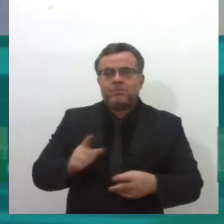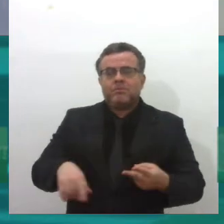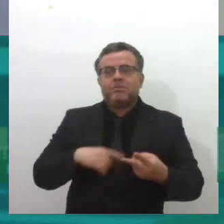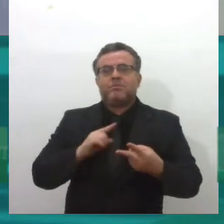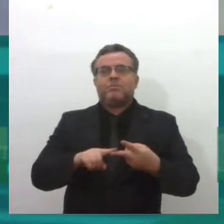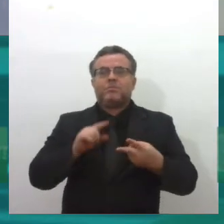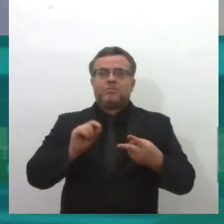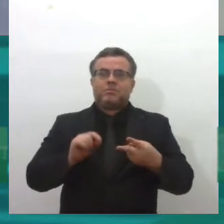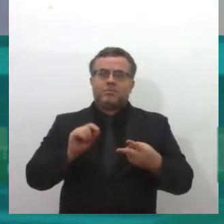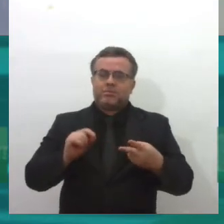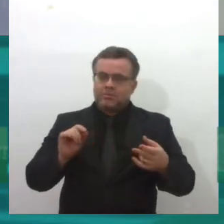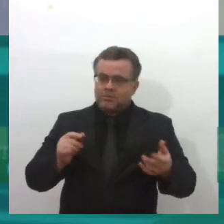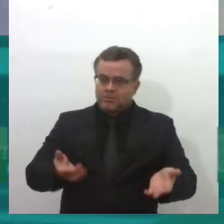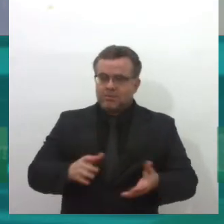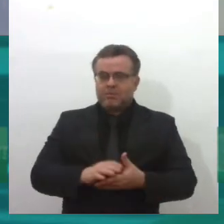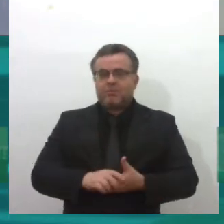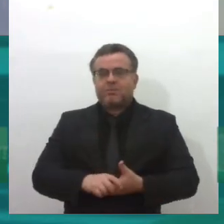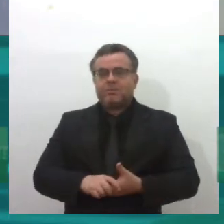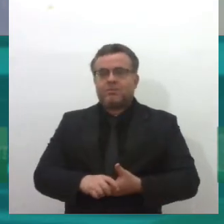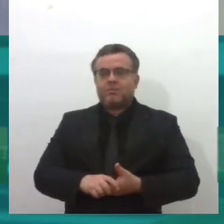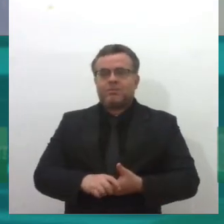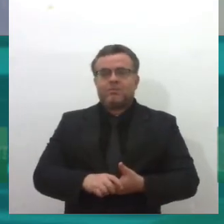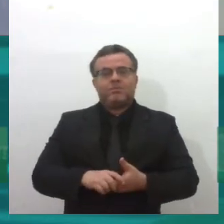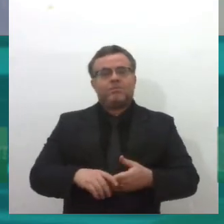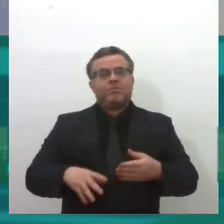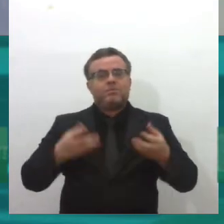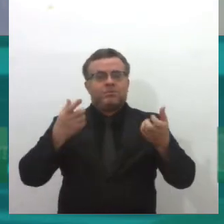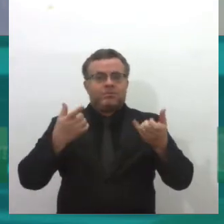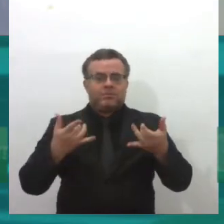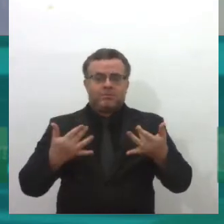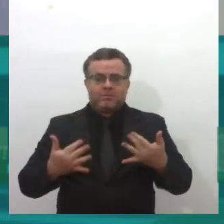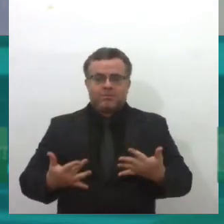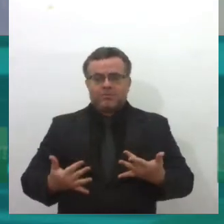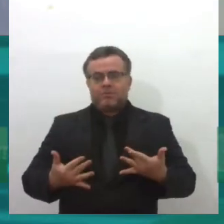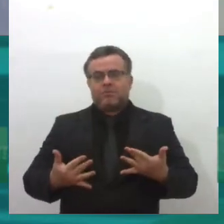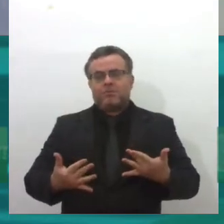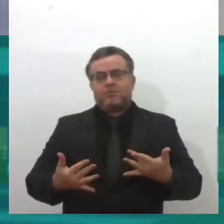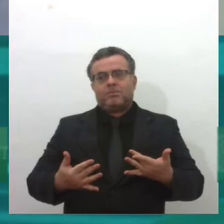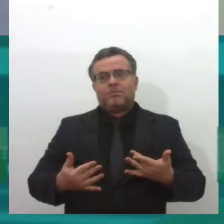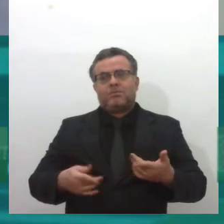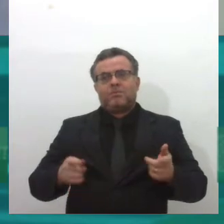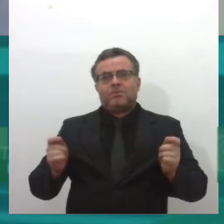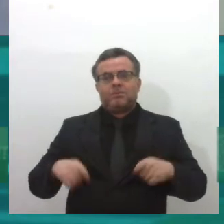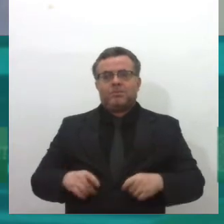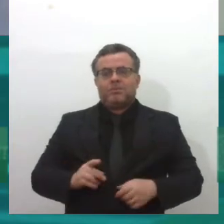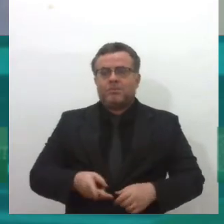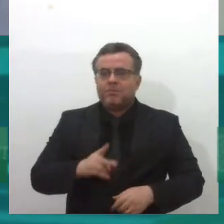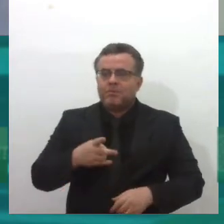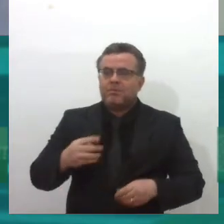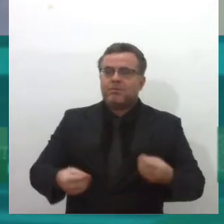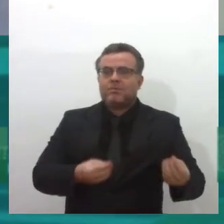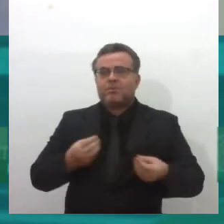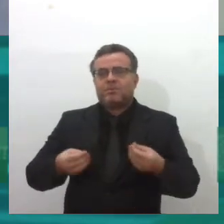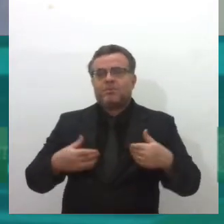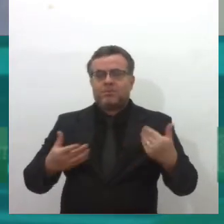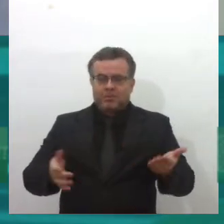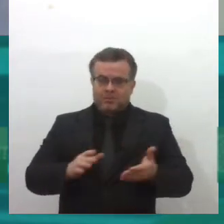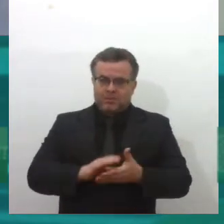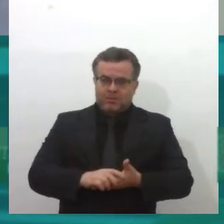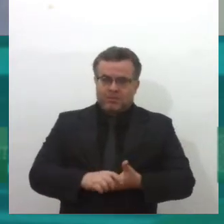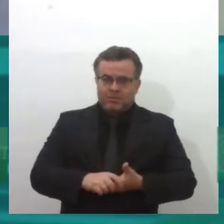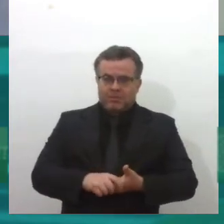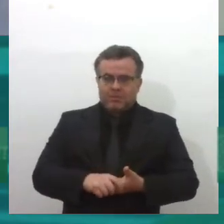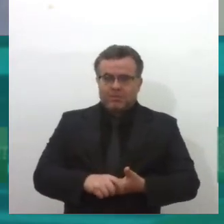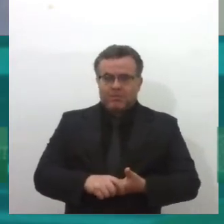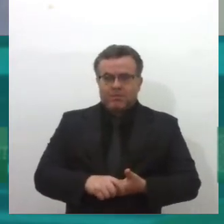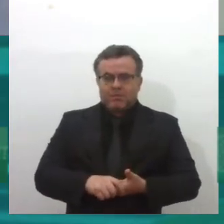de, assim, você dilapidar um patrimônio público, por exemplo, zelo pela coisa pública, se você